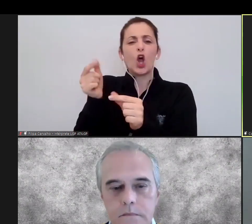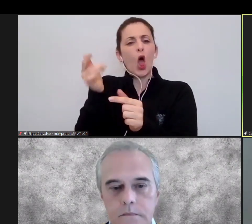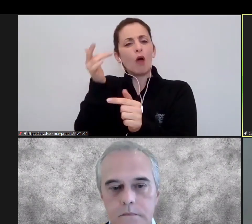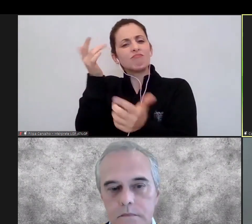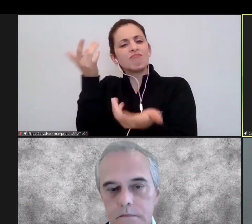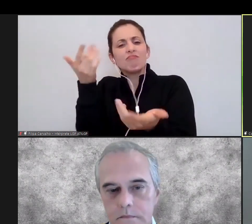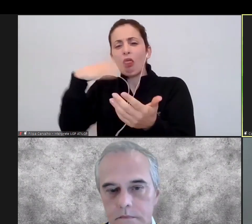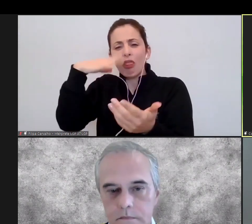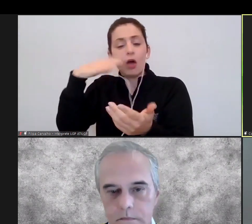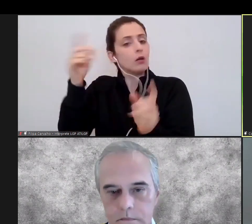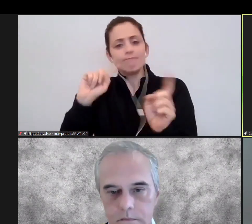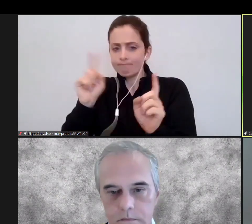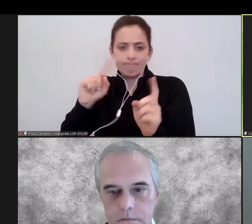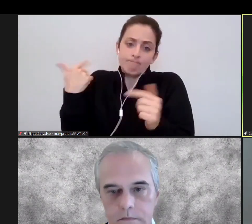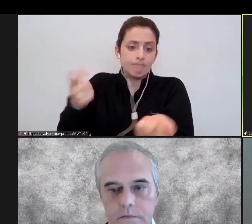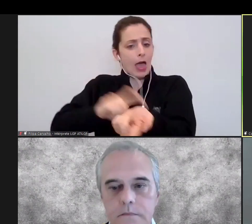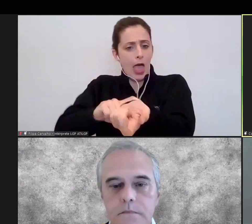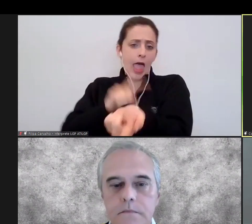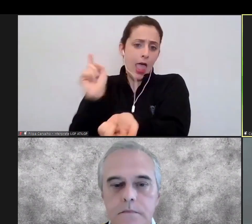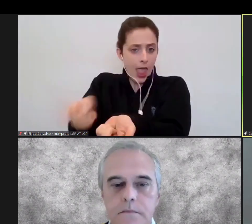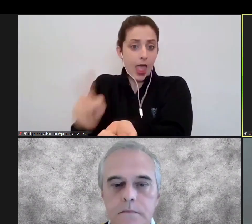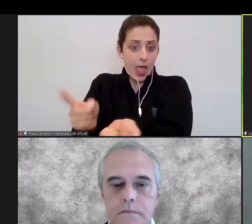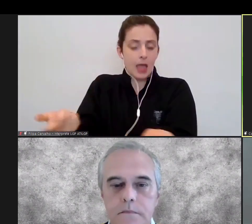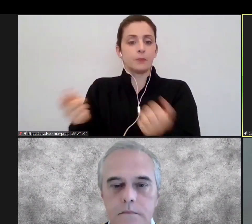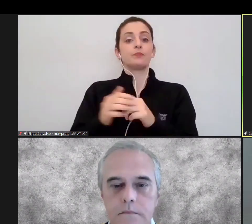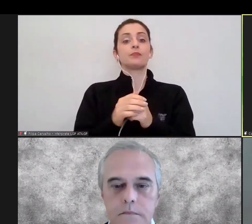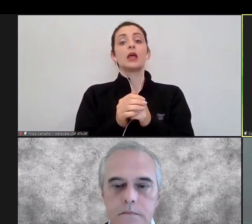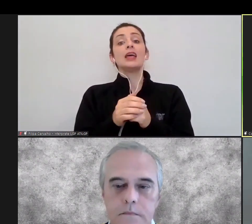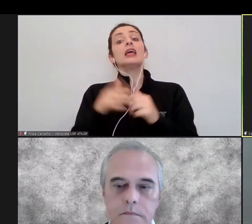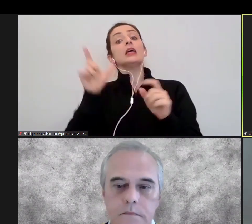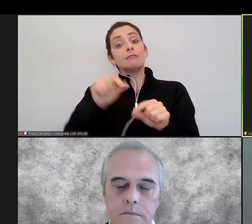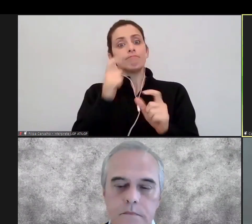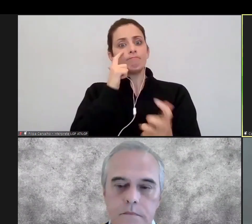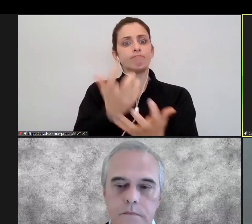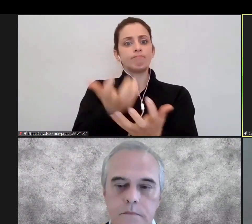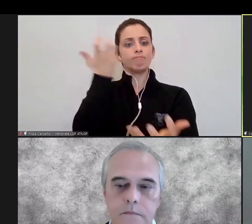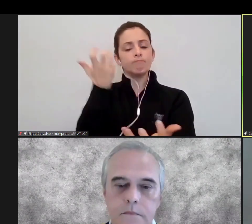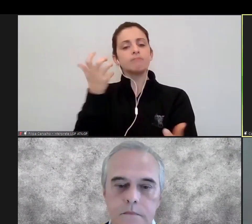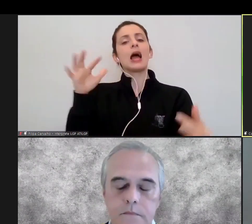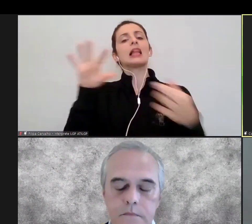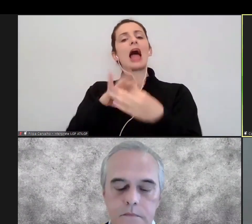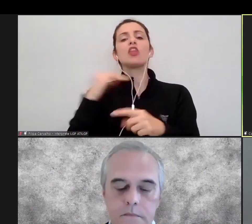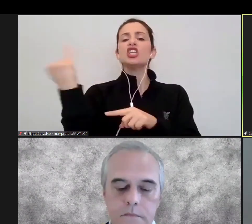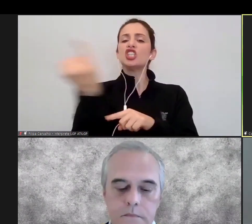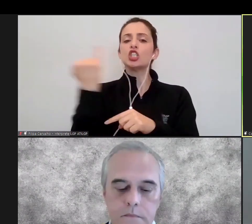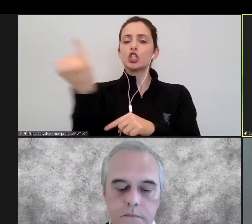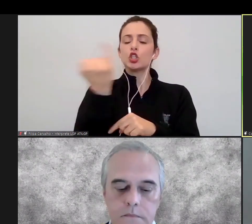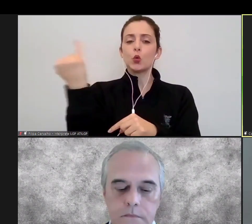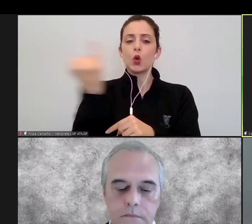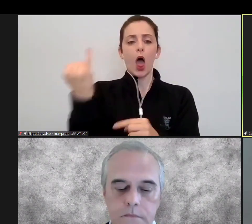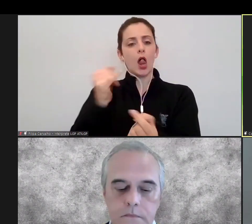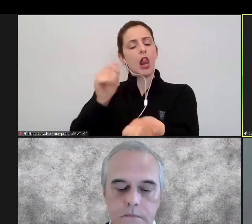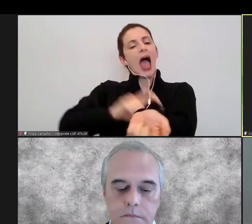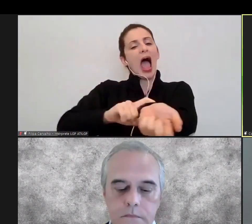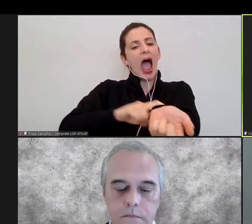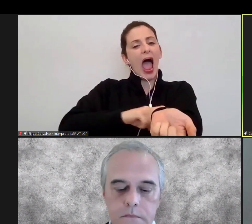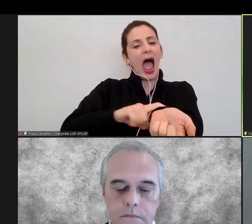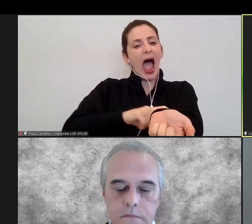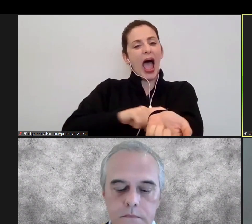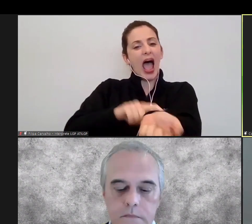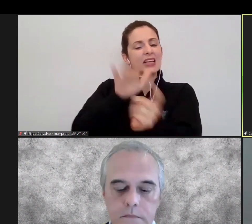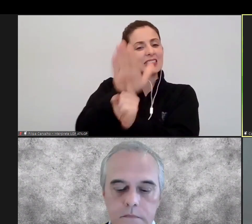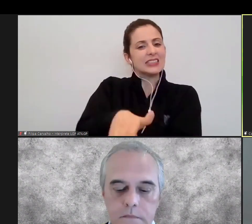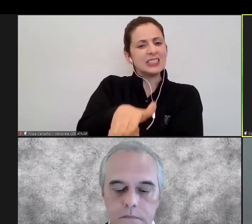interpessoal, e depois aquele que mais se fala, que é mais visível talvez, é o racismo institucional, portanto por parte das instituições, a forma como conseguem de